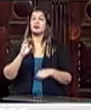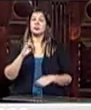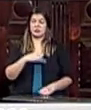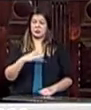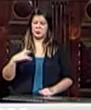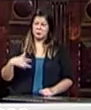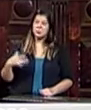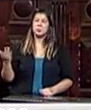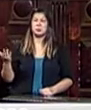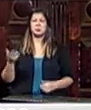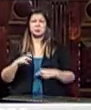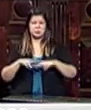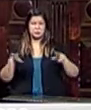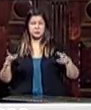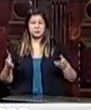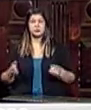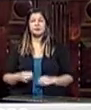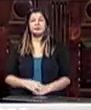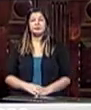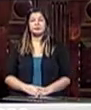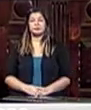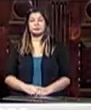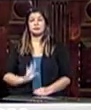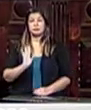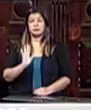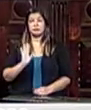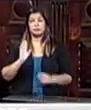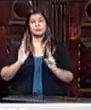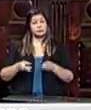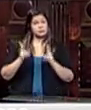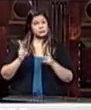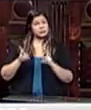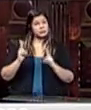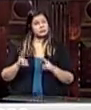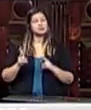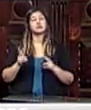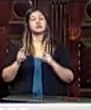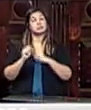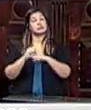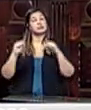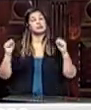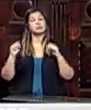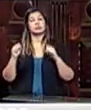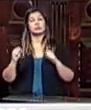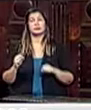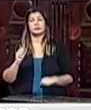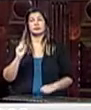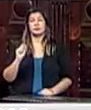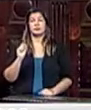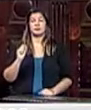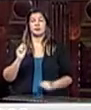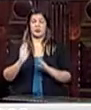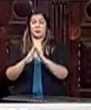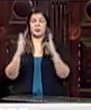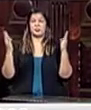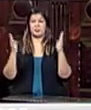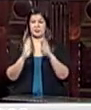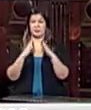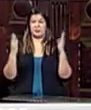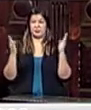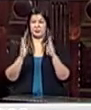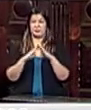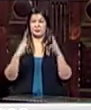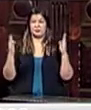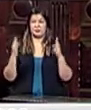etc. E ainda escancarou, abriu as portas